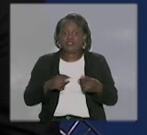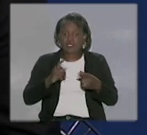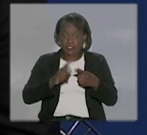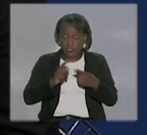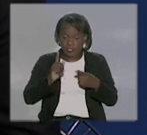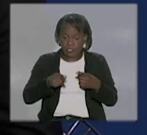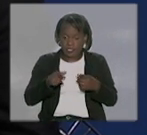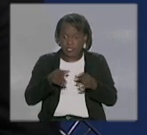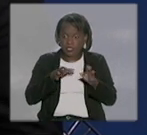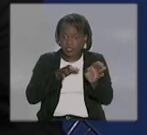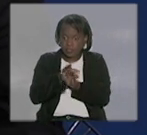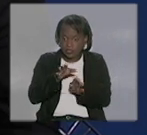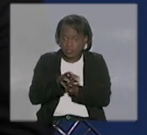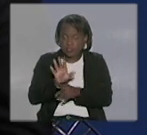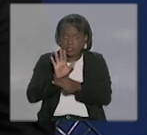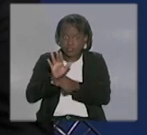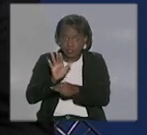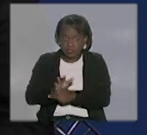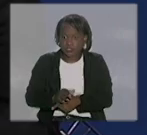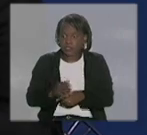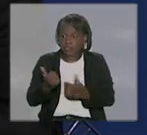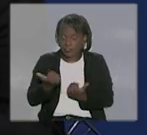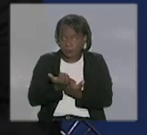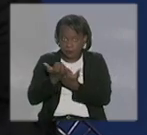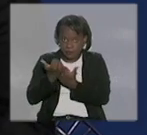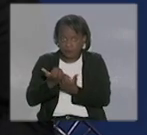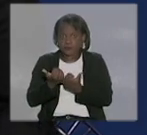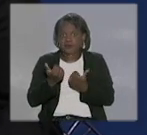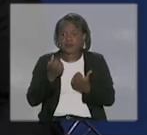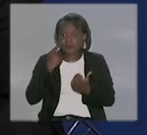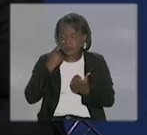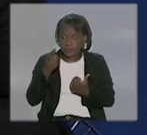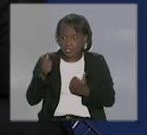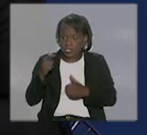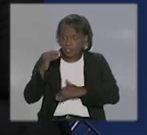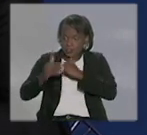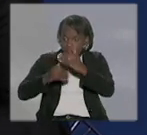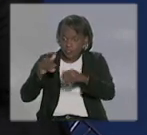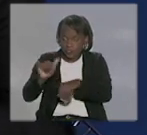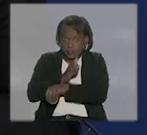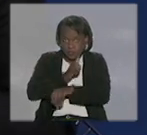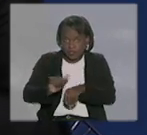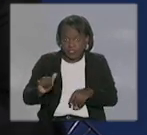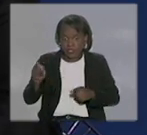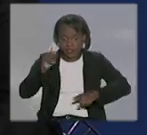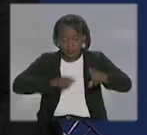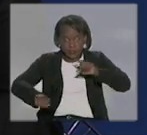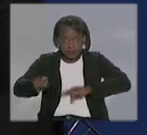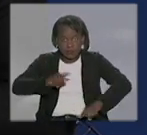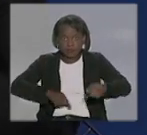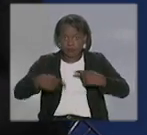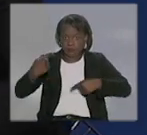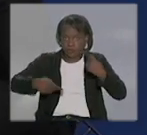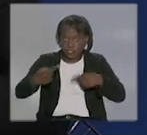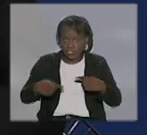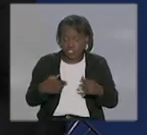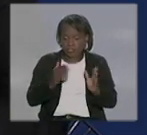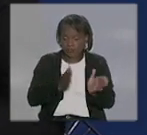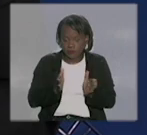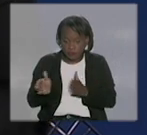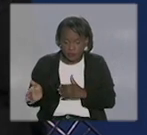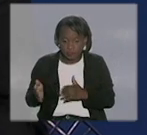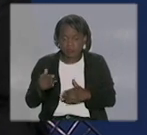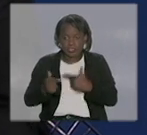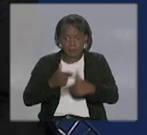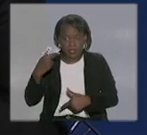dar consultoria para os atores do setor financeiro para que eles desenvolvam as suas estratégias, a governança, a política, o